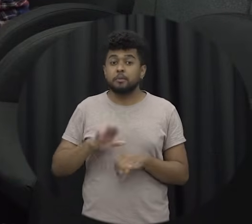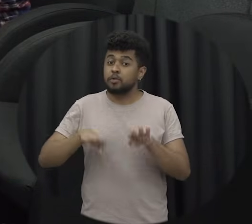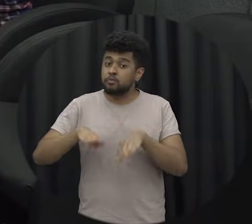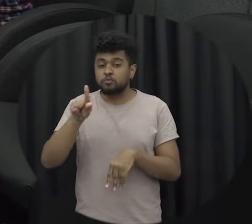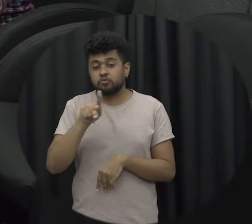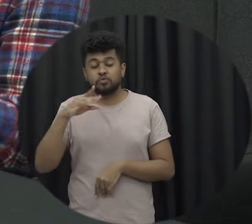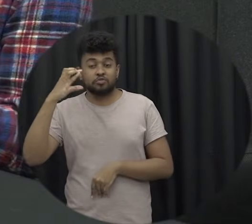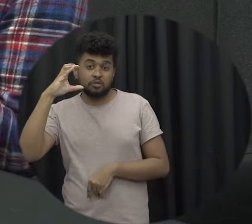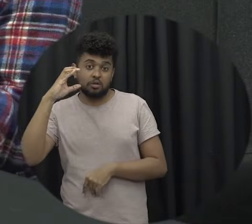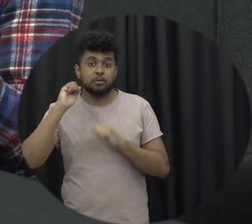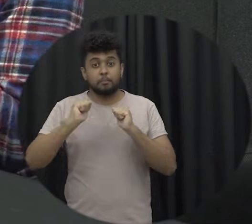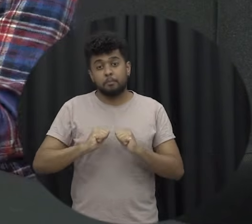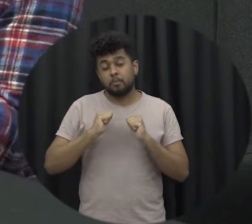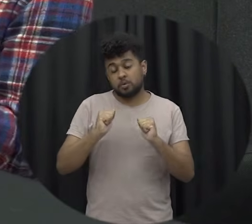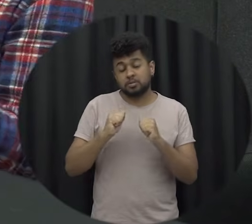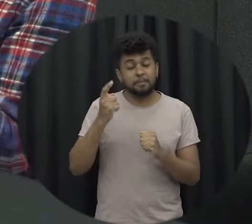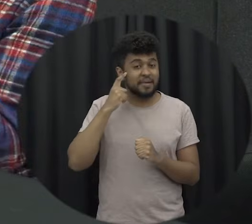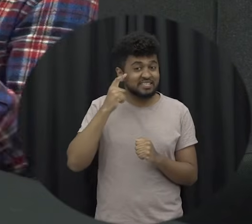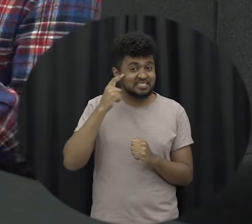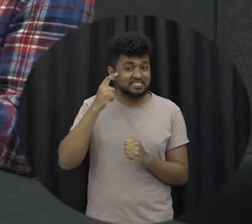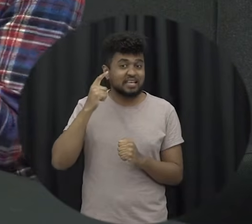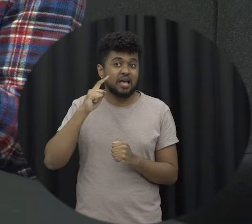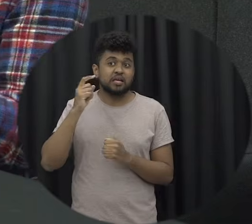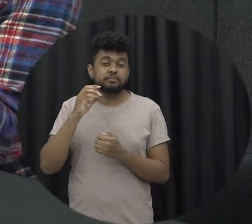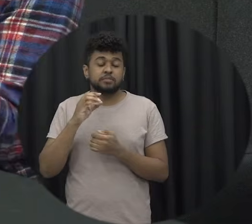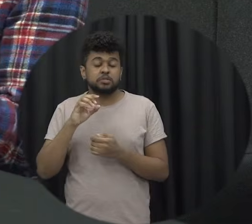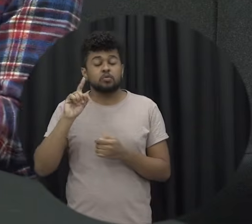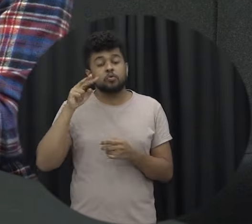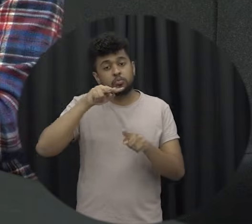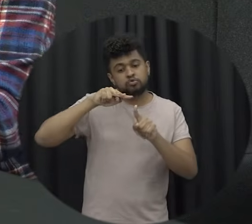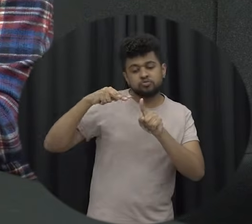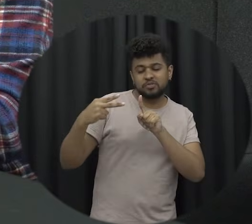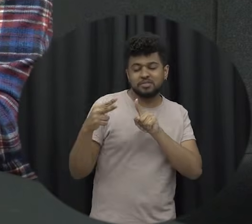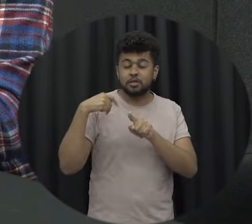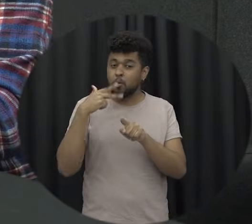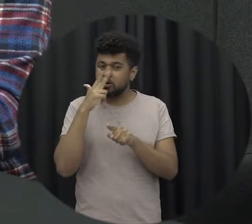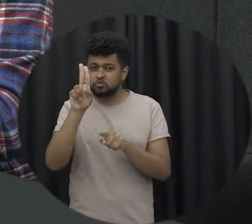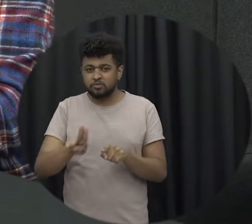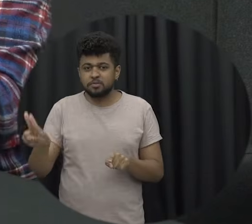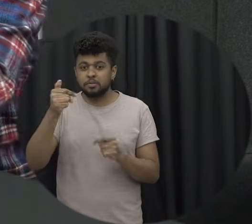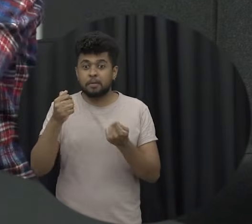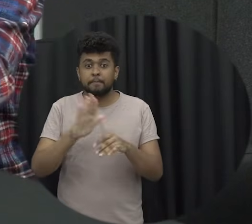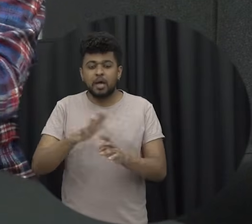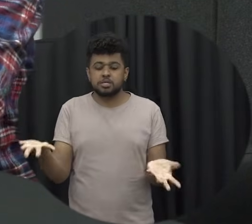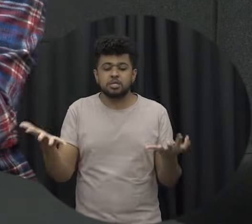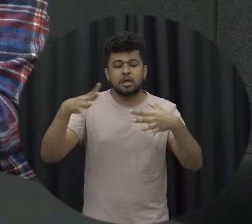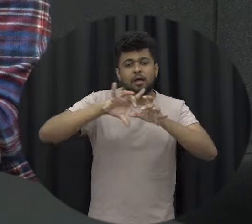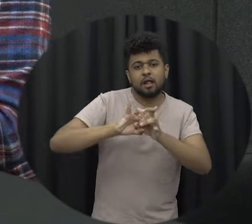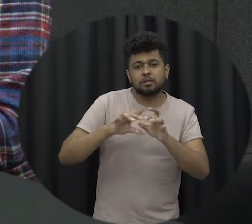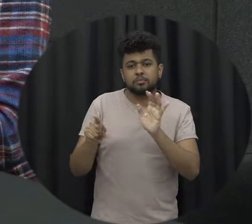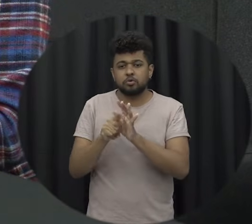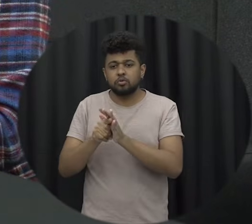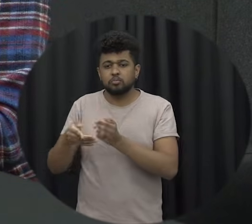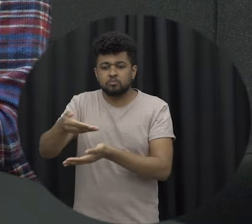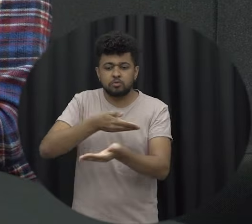ciências também possa, né, pensar a partir do seu ponto de vista, e eu acho que a universidade tinha que estar mais integrada nos programas de formação